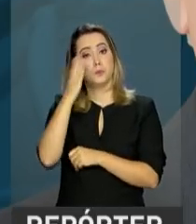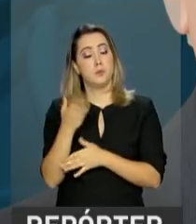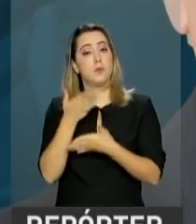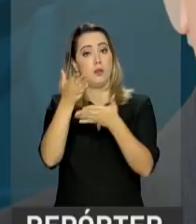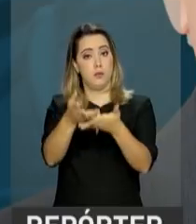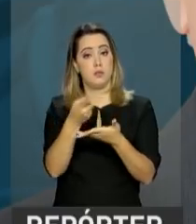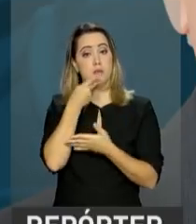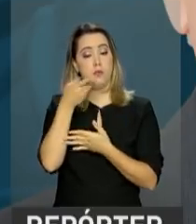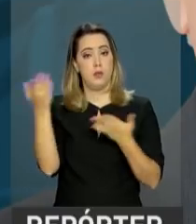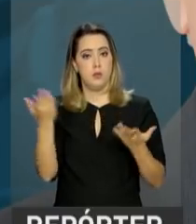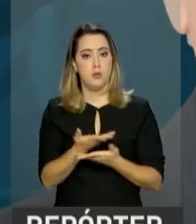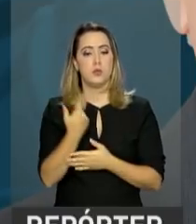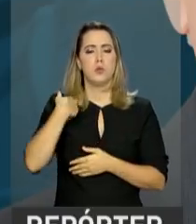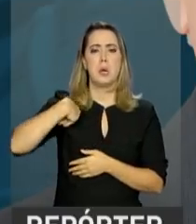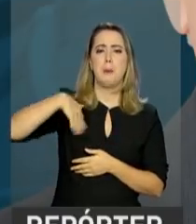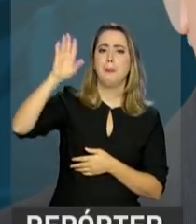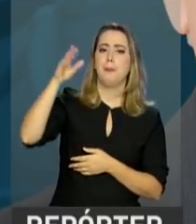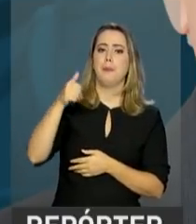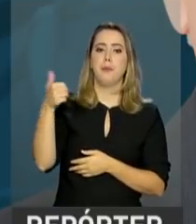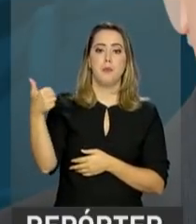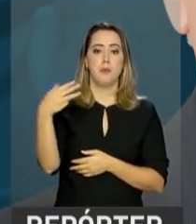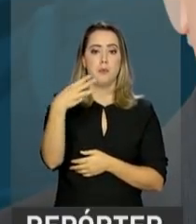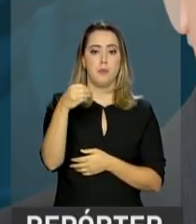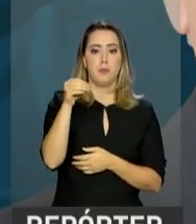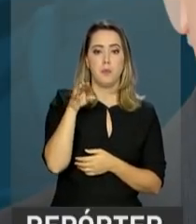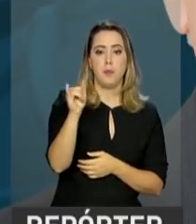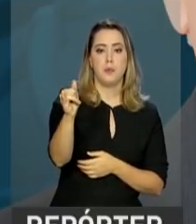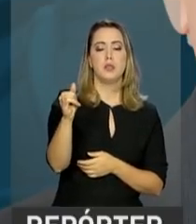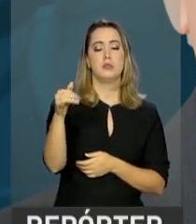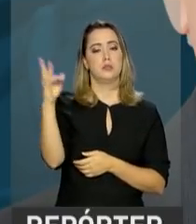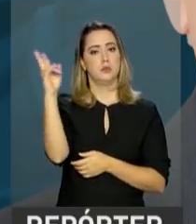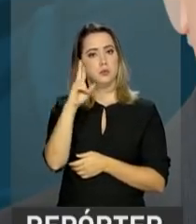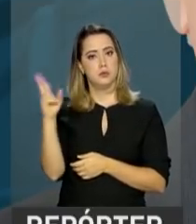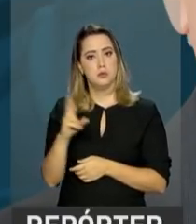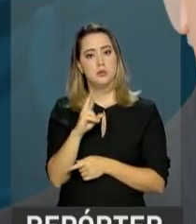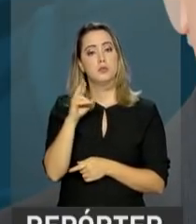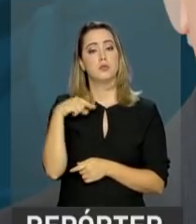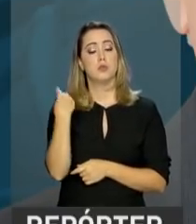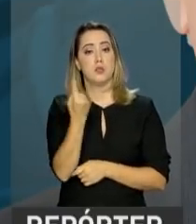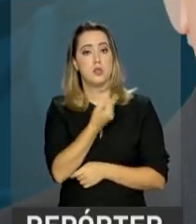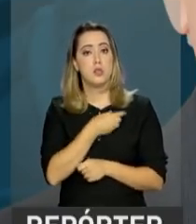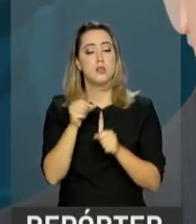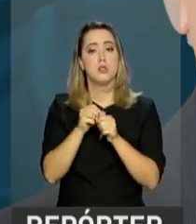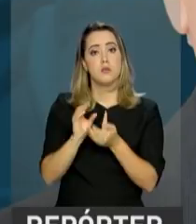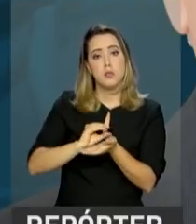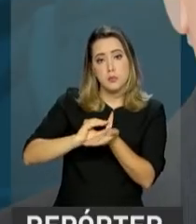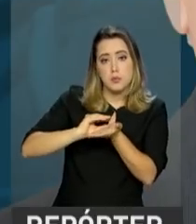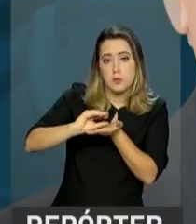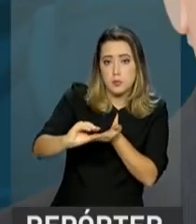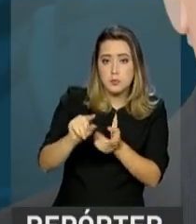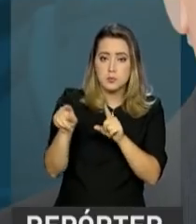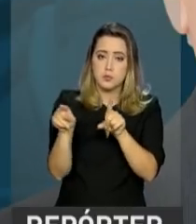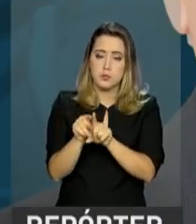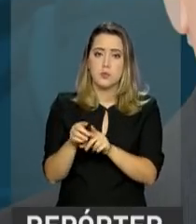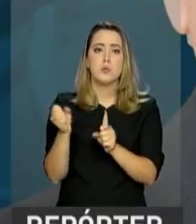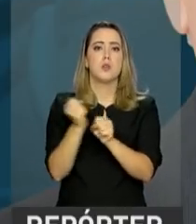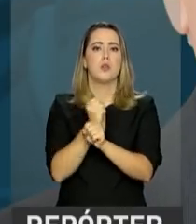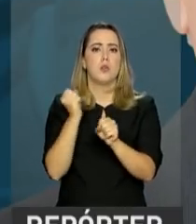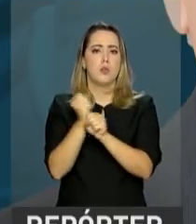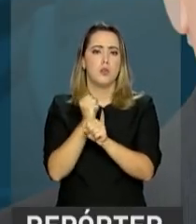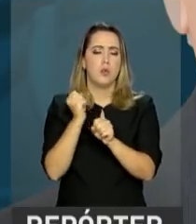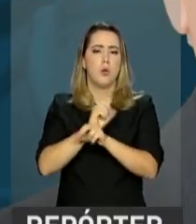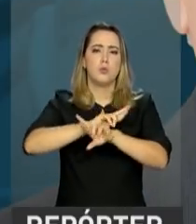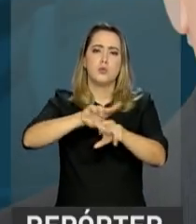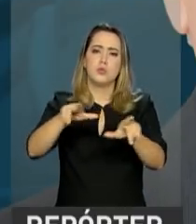você acabou de dizer na seção mais de 130 milhões de reais que nós vamos investir para retomada de obras em